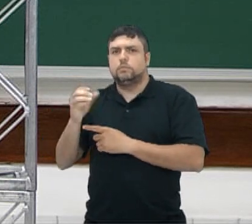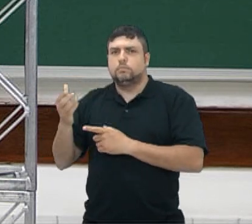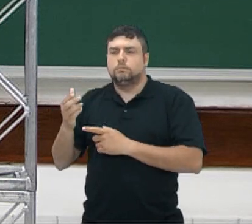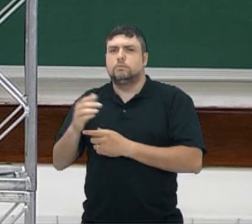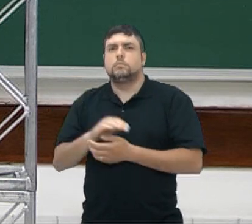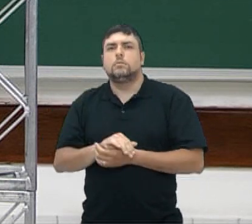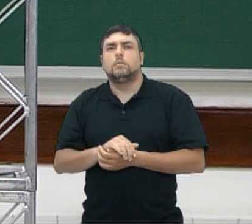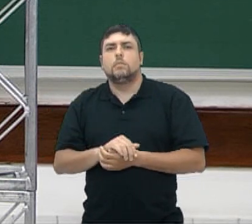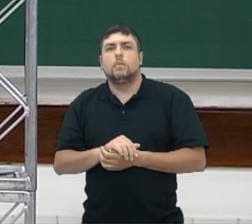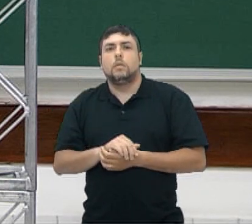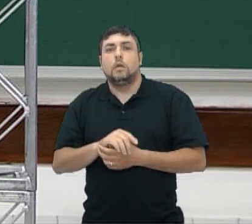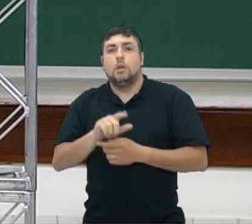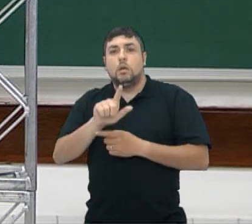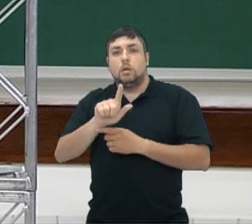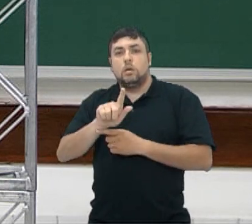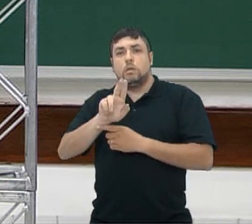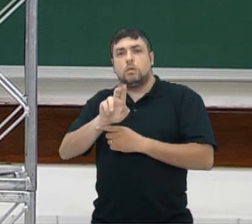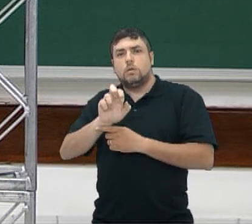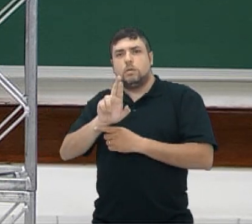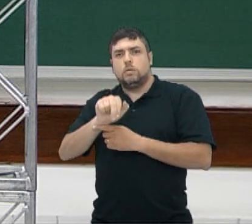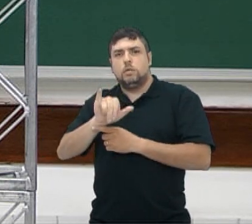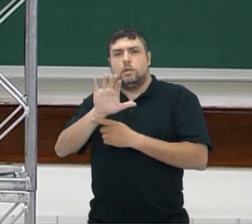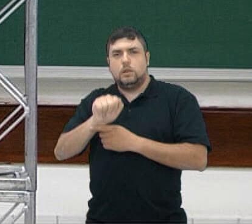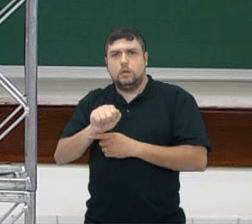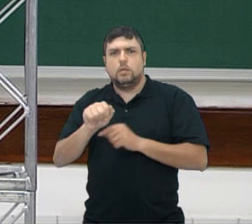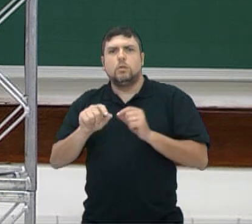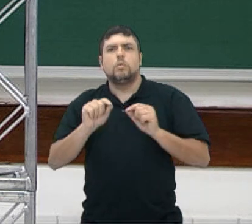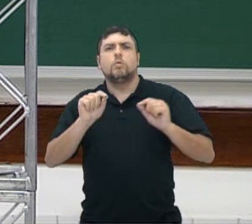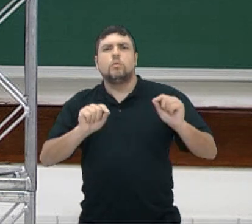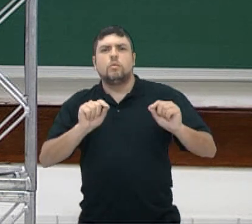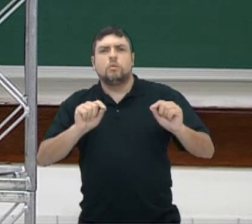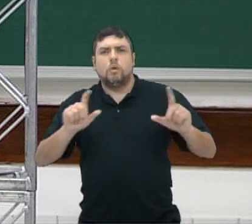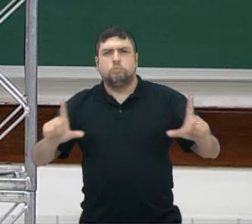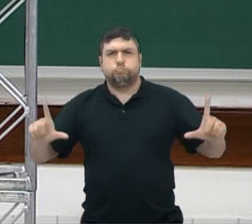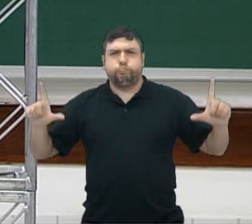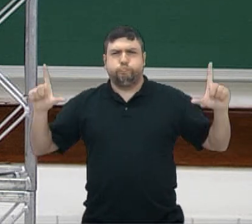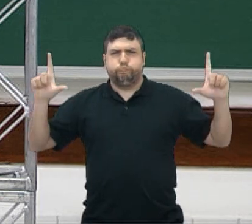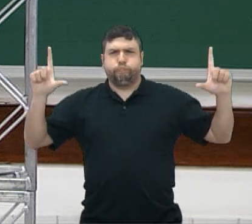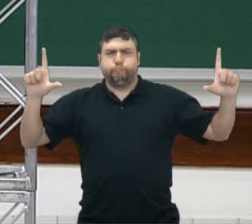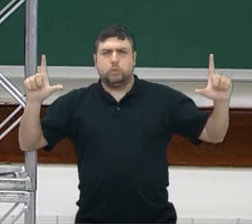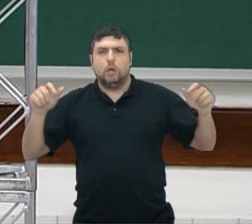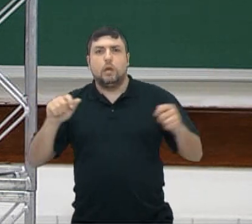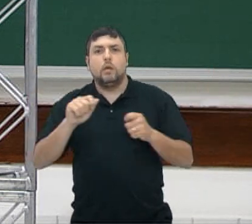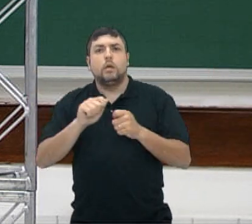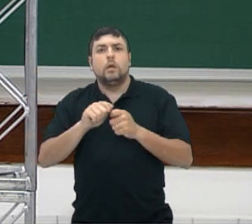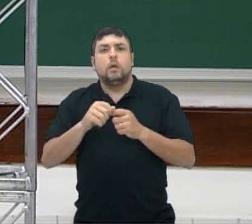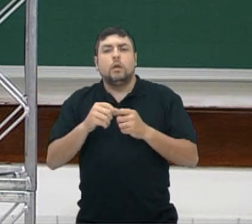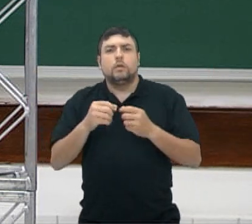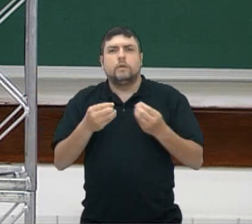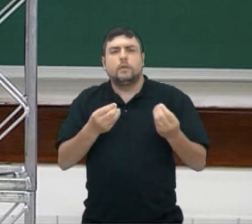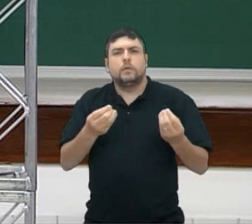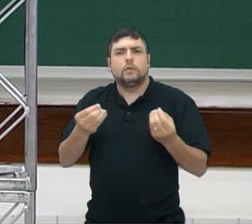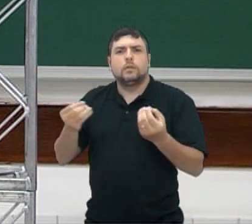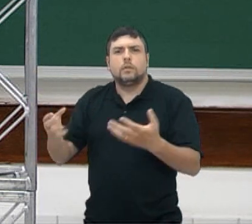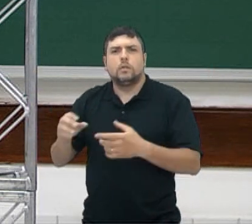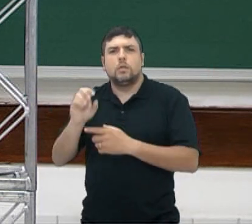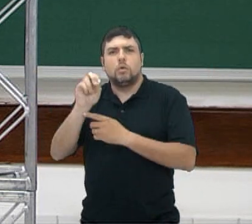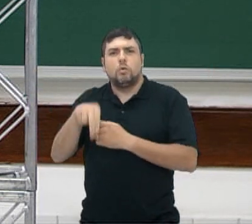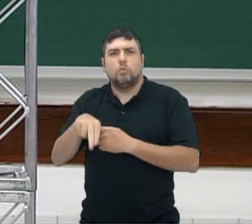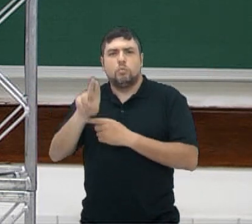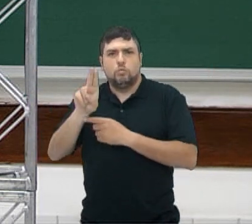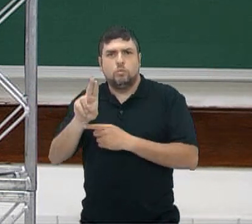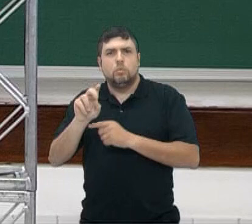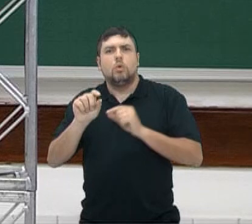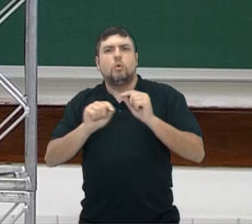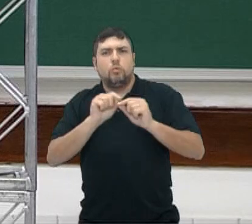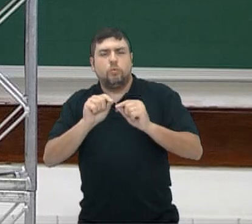E Guernica nós vimos também numa outra aula, né, que é um painel que ele fez para a ONU em cima de sobre um atentado que